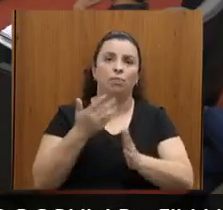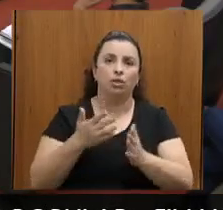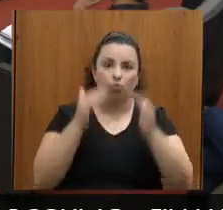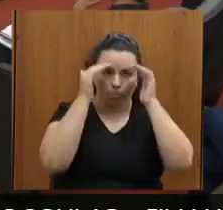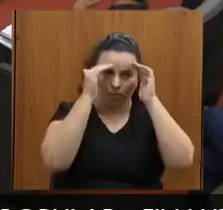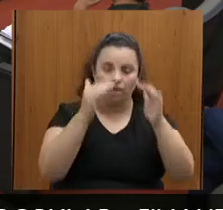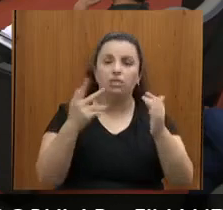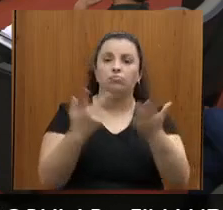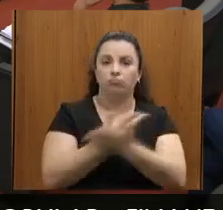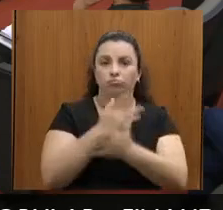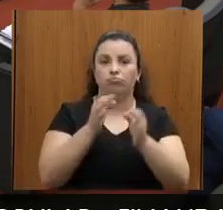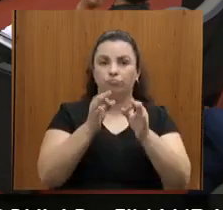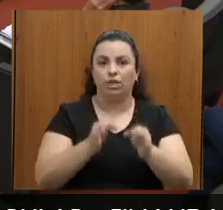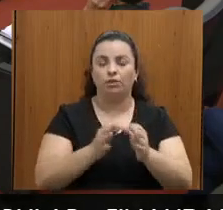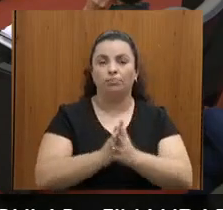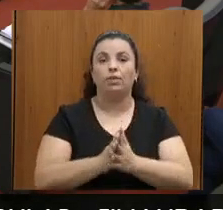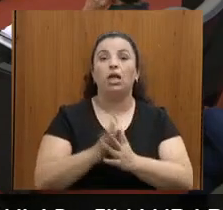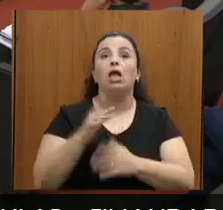Doutor Marquim.